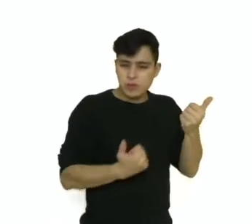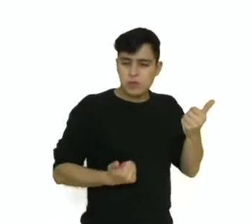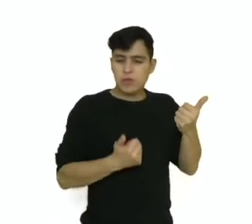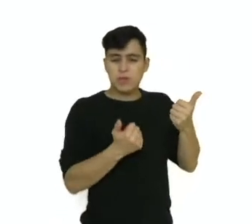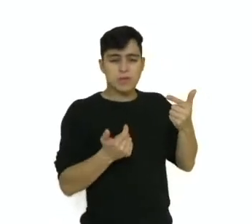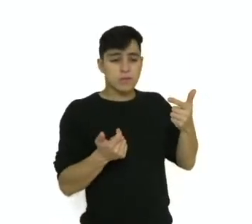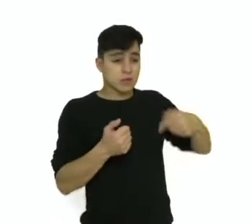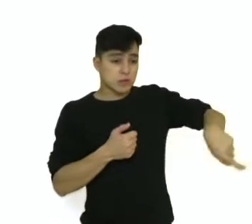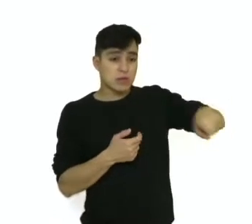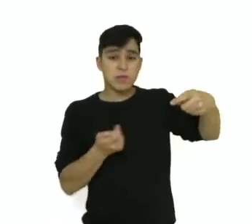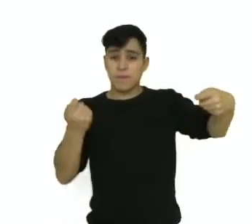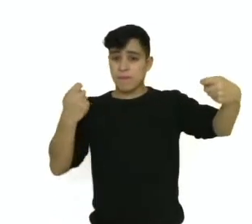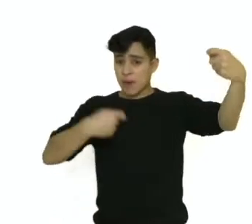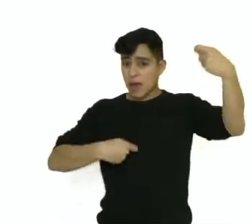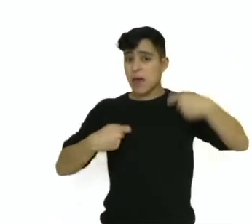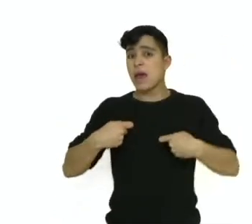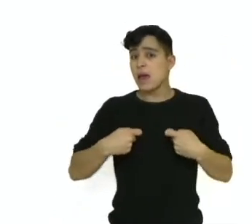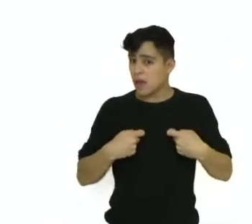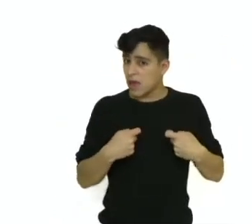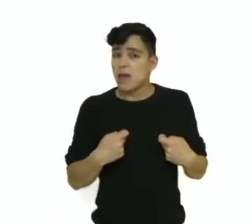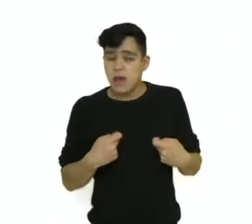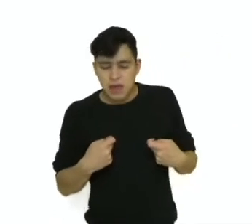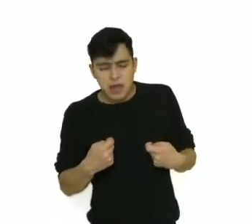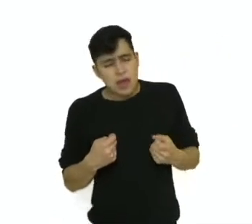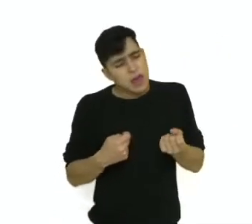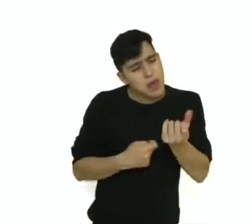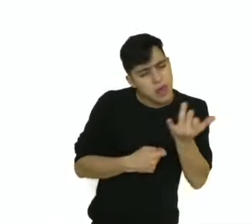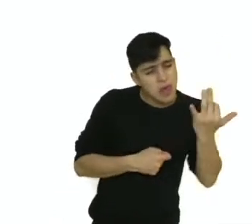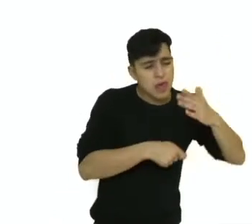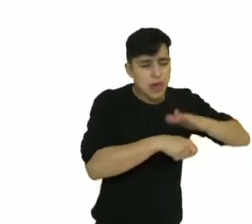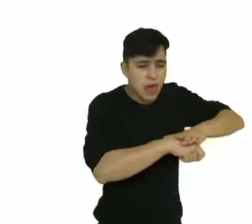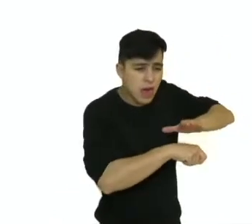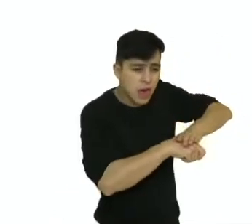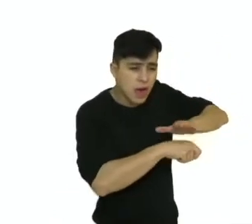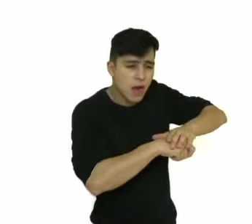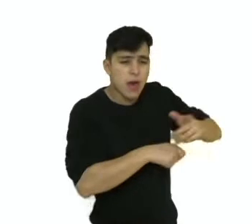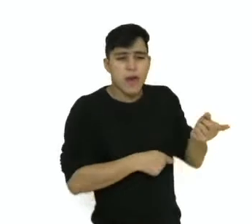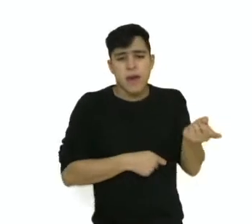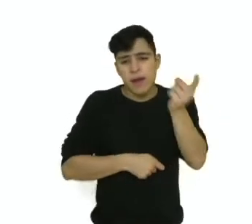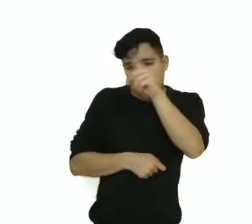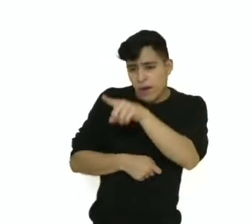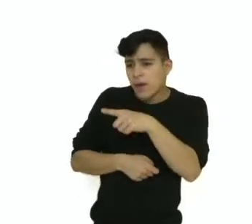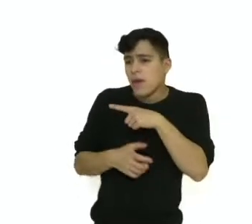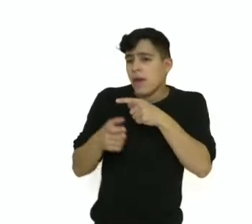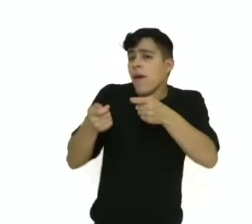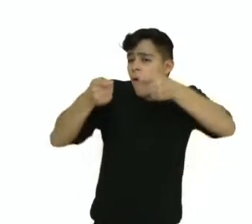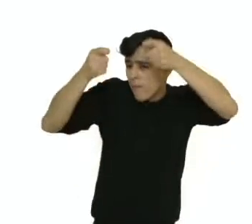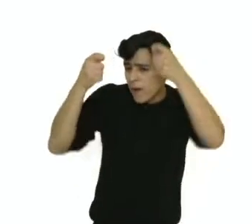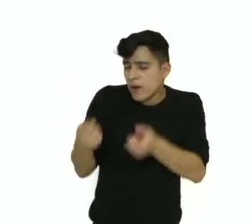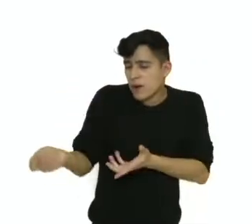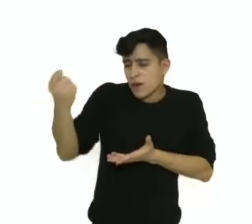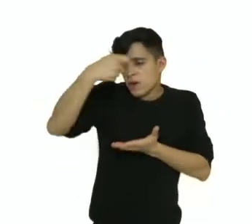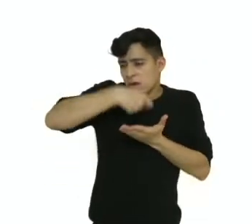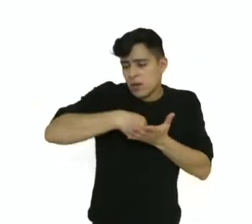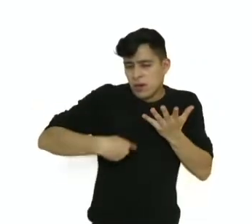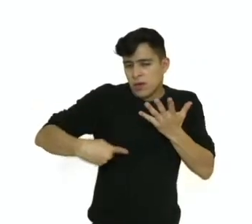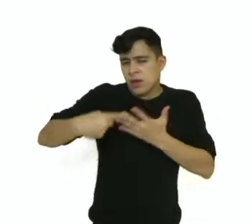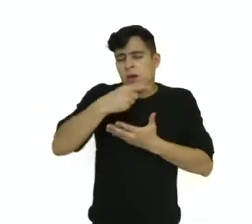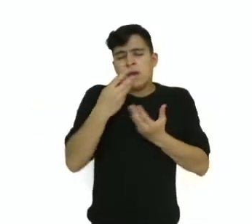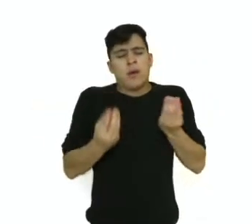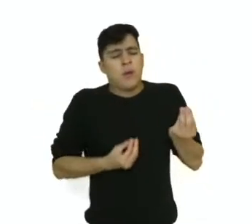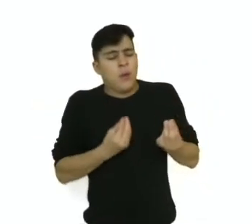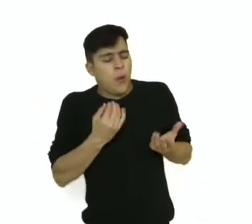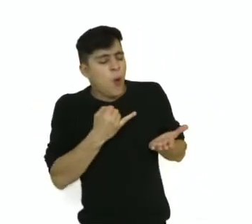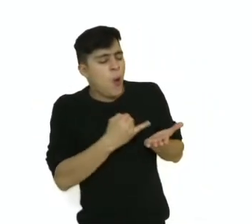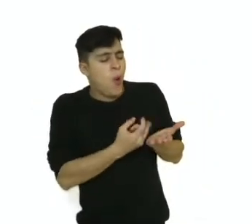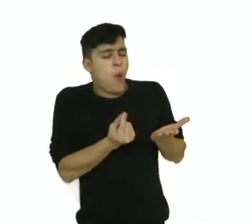tributos. Alguns possuíam relativa autonomia, outros eram submetidos pela força, tá? Então, ó, pagamento de